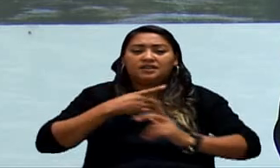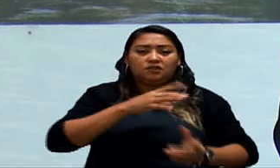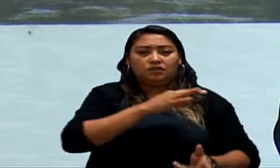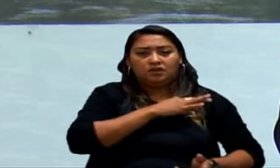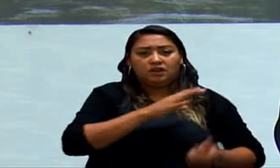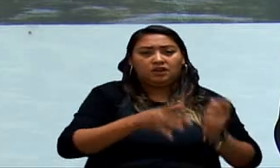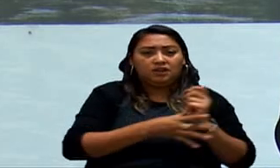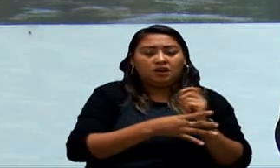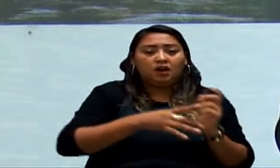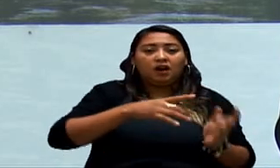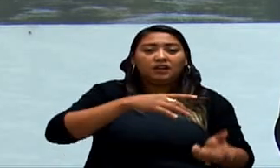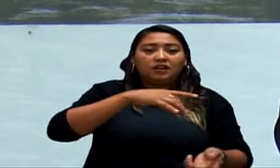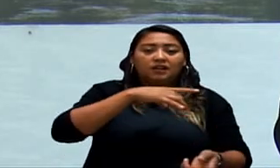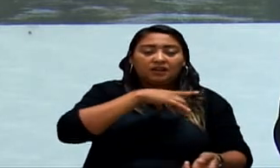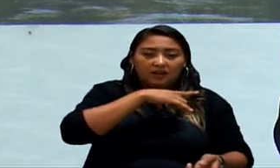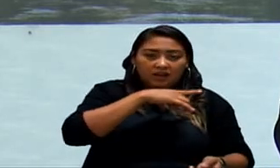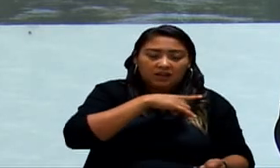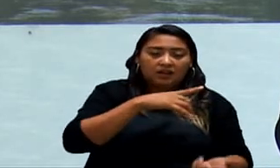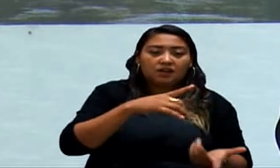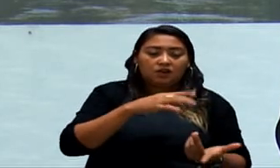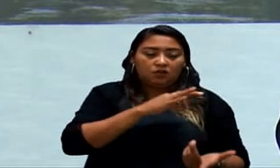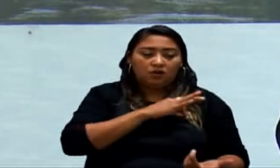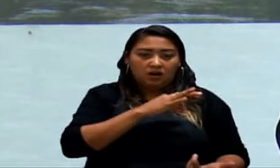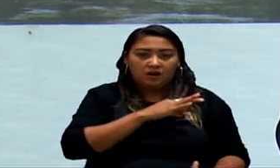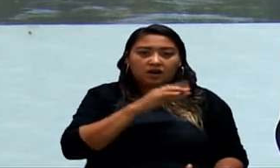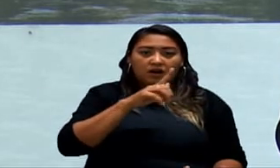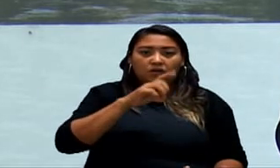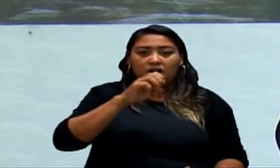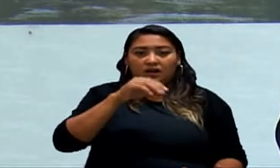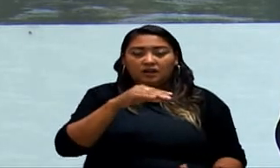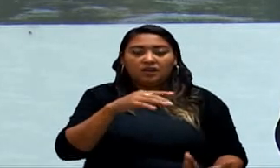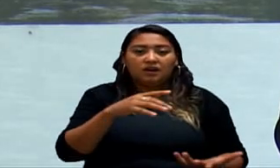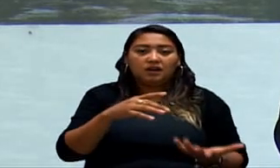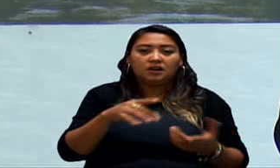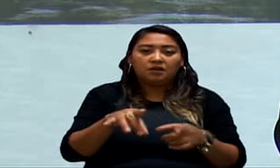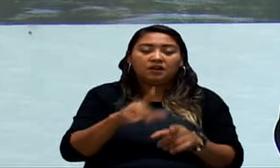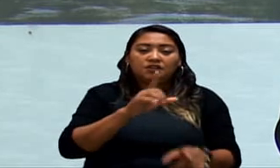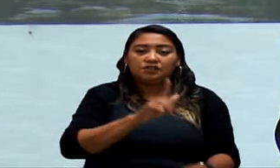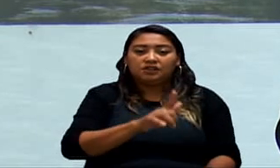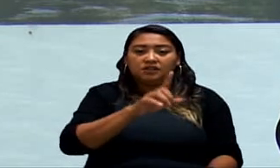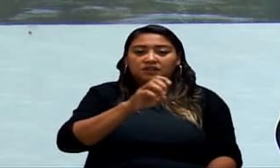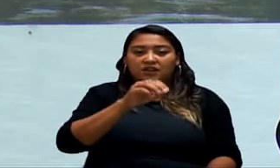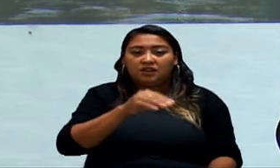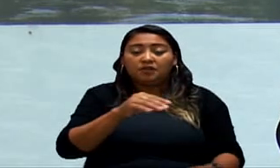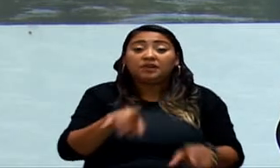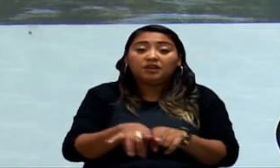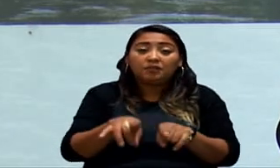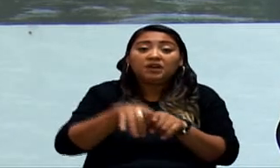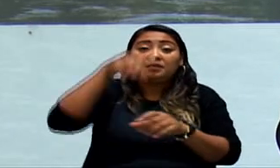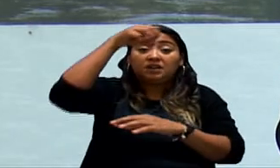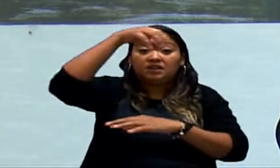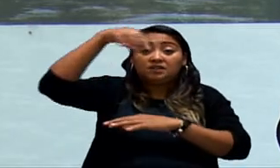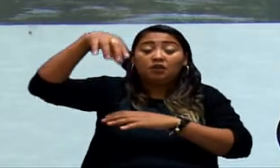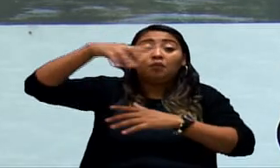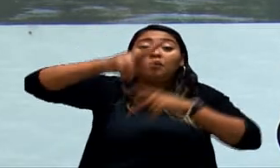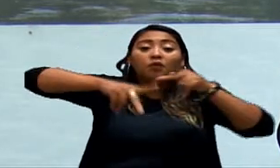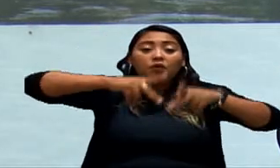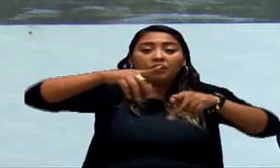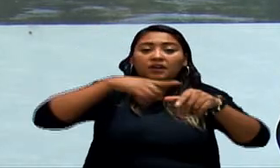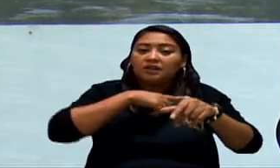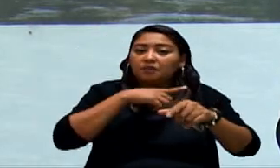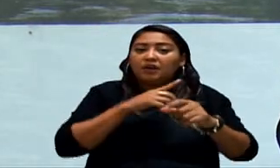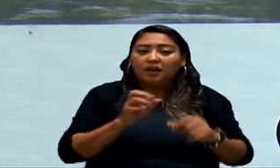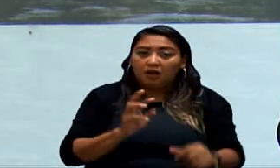com a Polícia Militar, com a Polícia Civil, para tratar desse assunto. Mas a iluminação pública também representa segurança